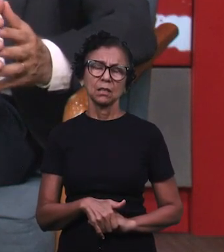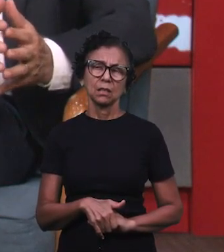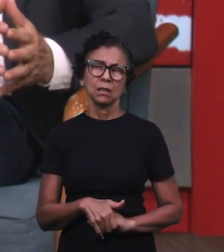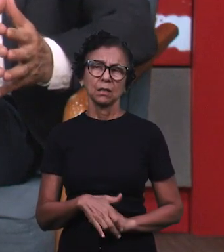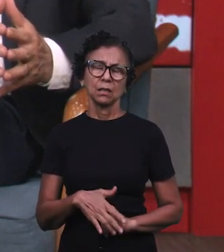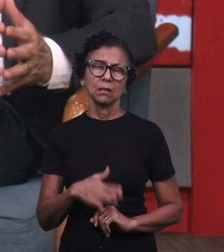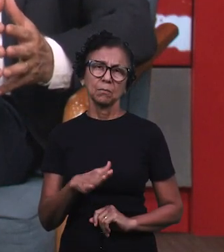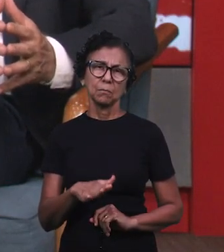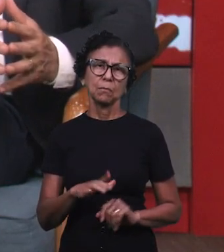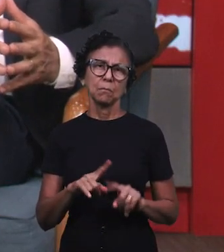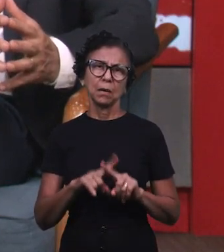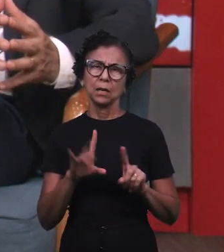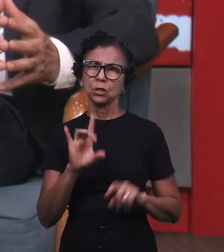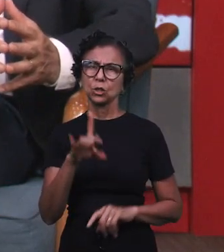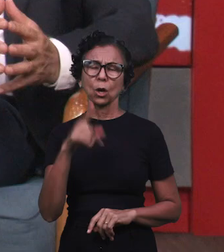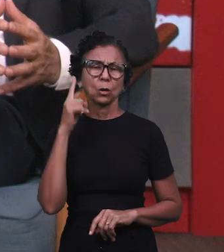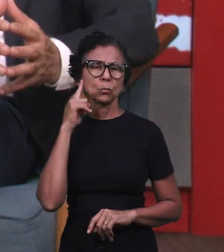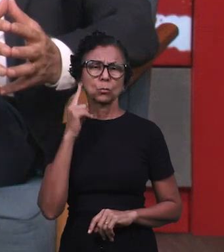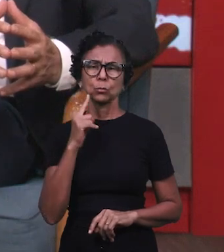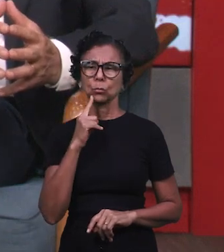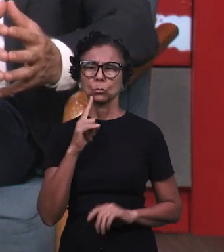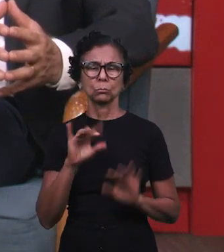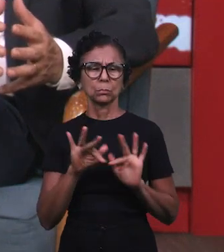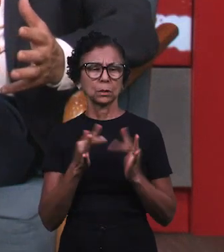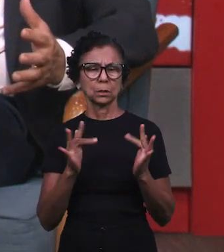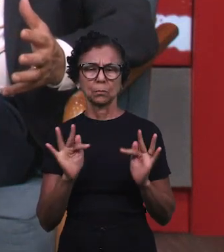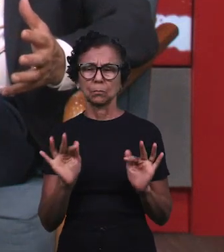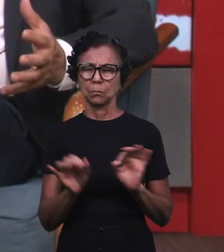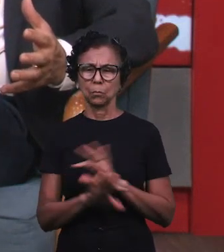que a surdez